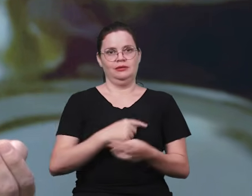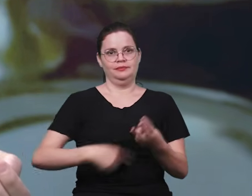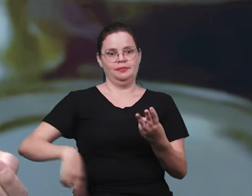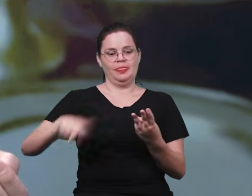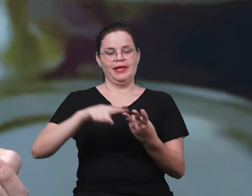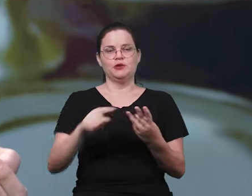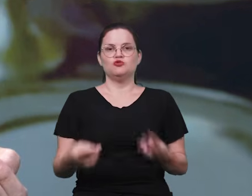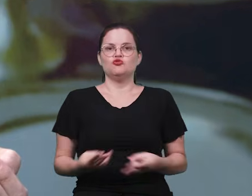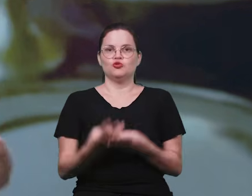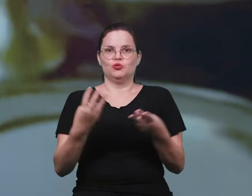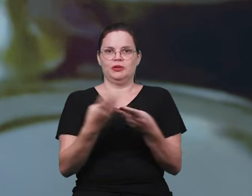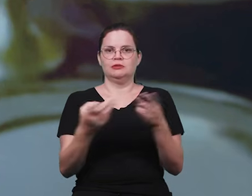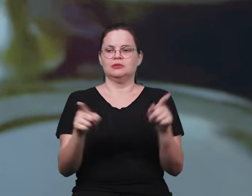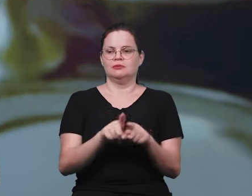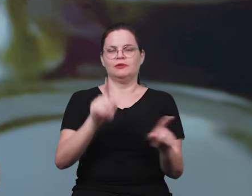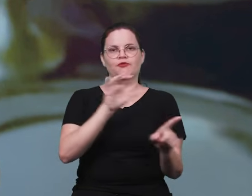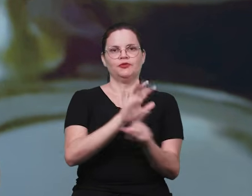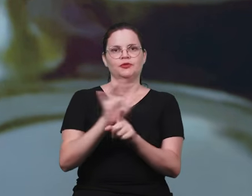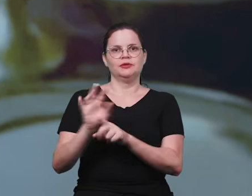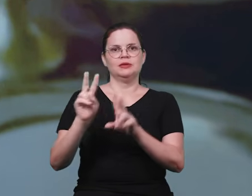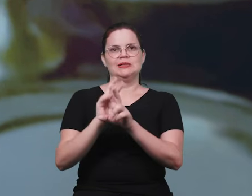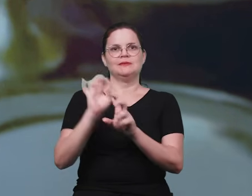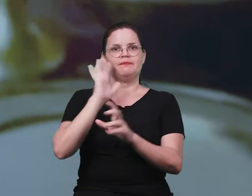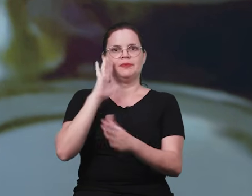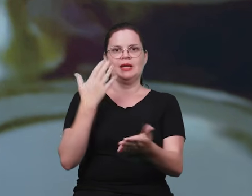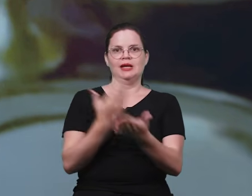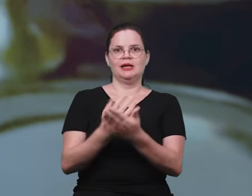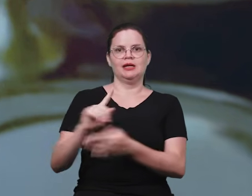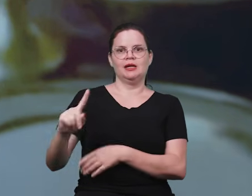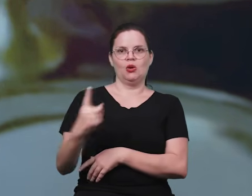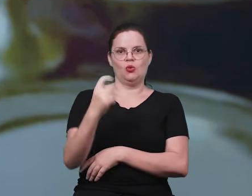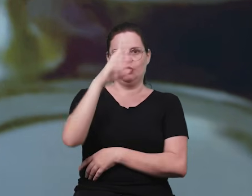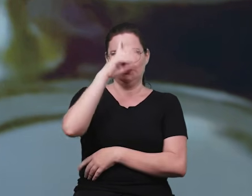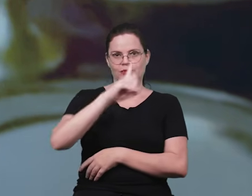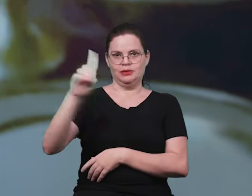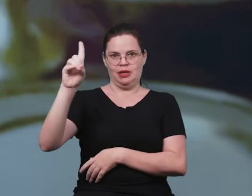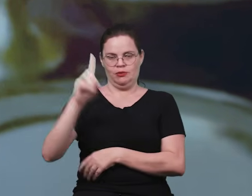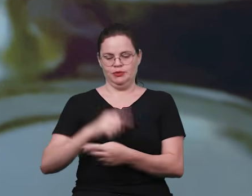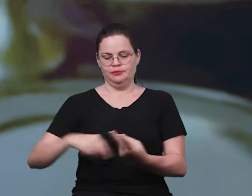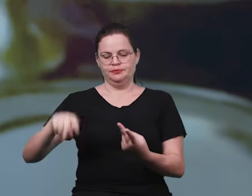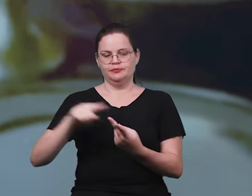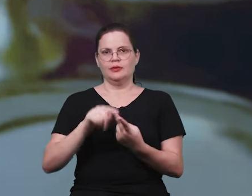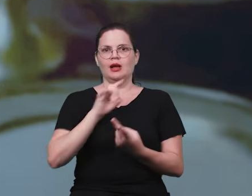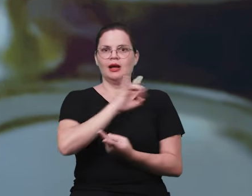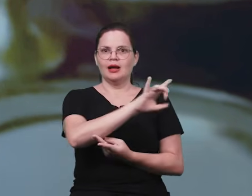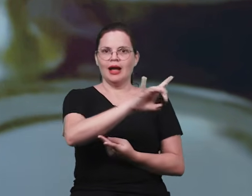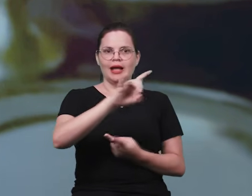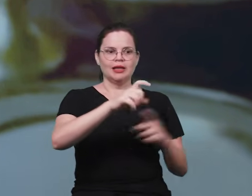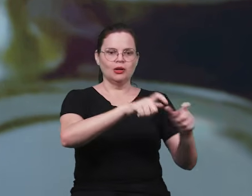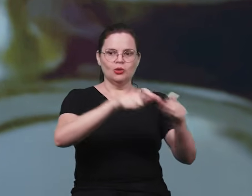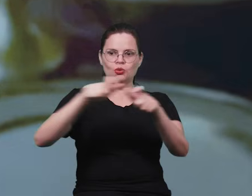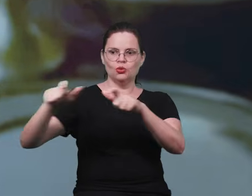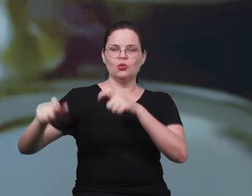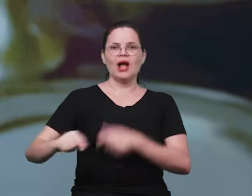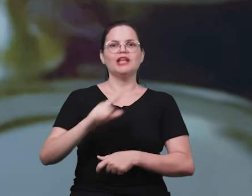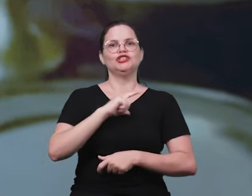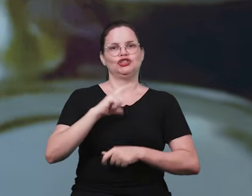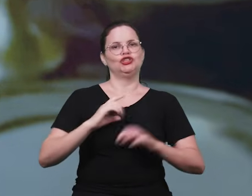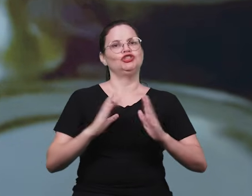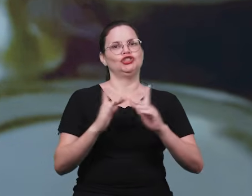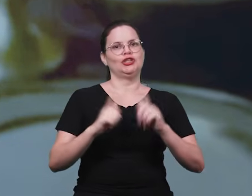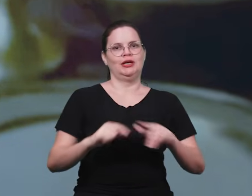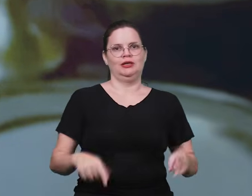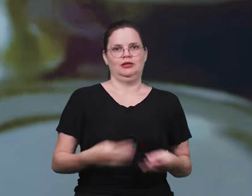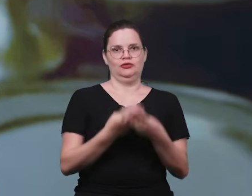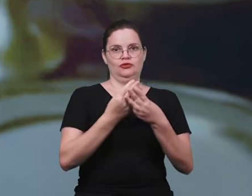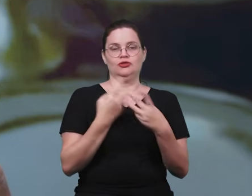dos judeus no sentido de crer num só Deus, de ter em cada ponto desse onde Paulo